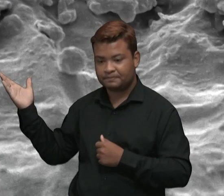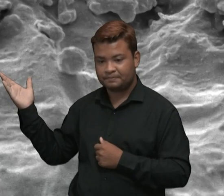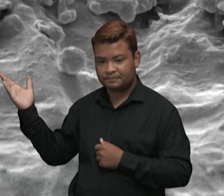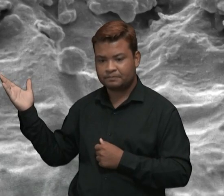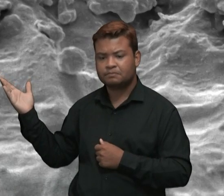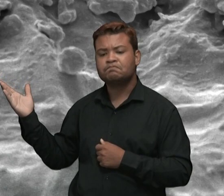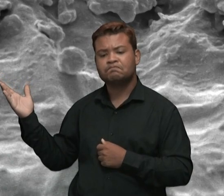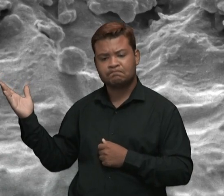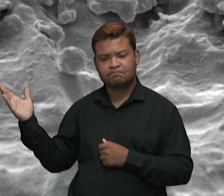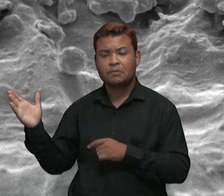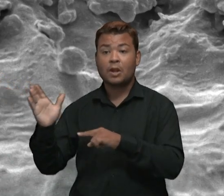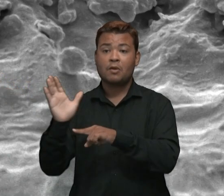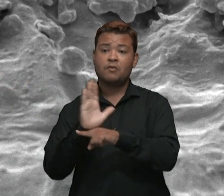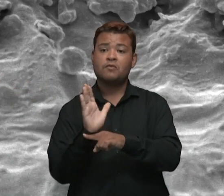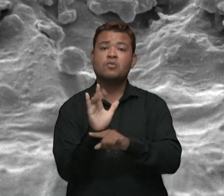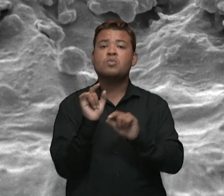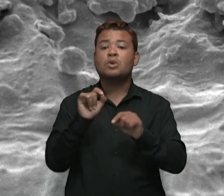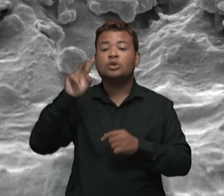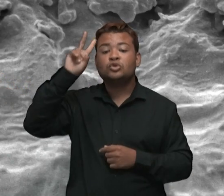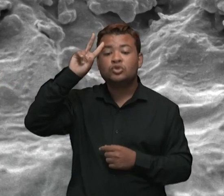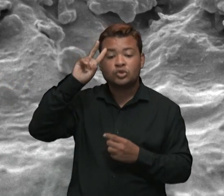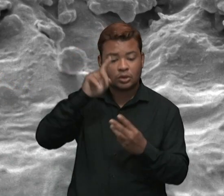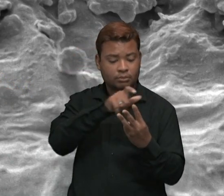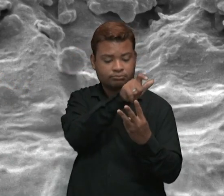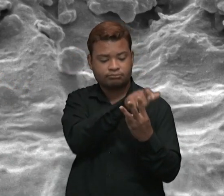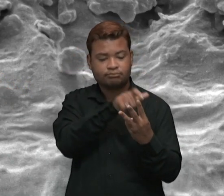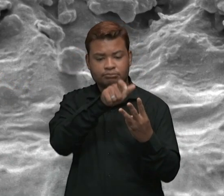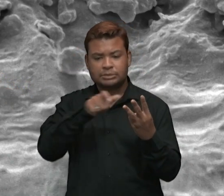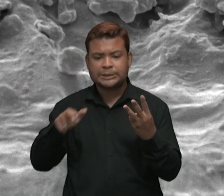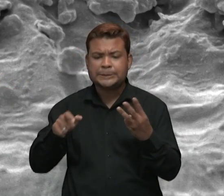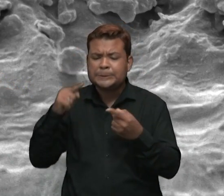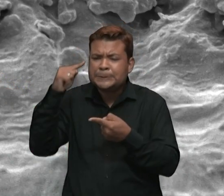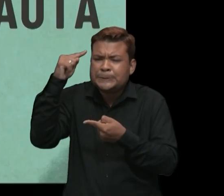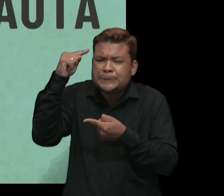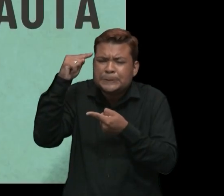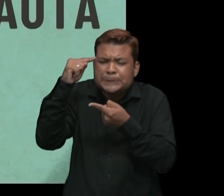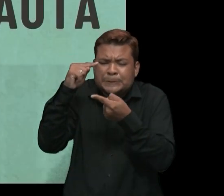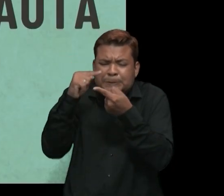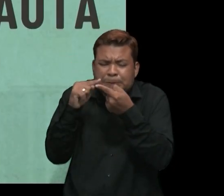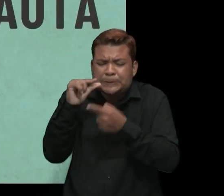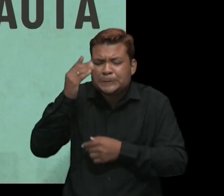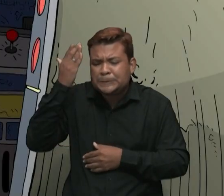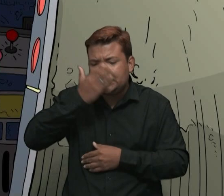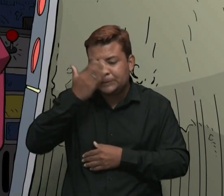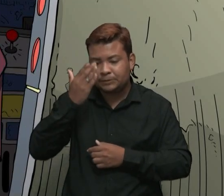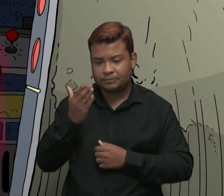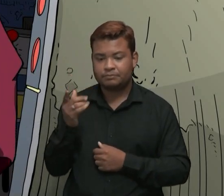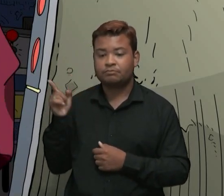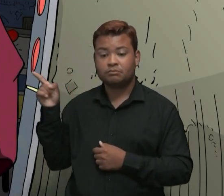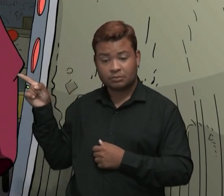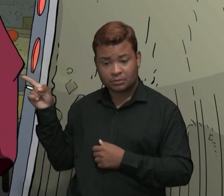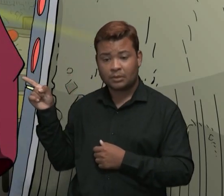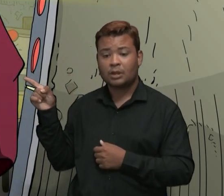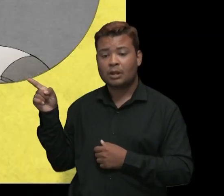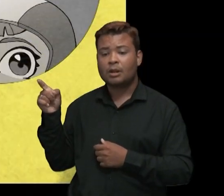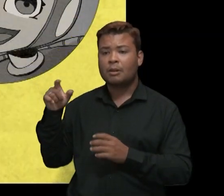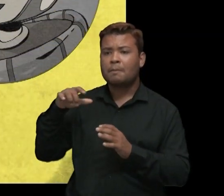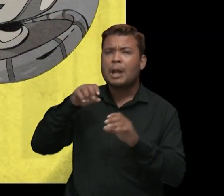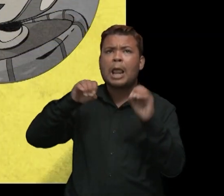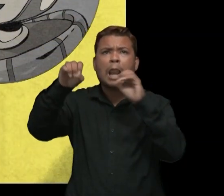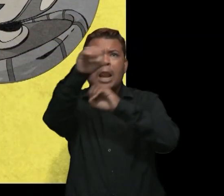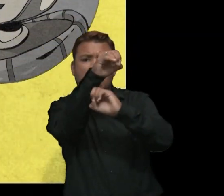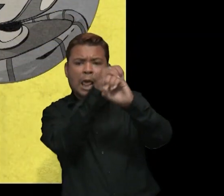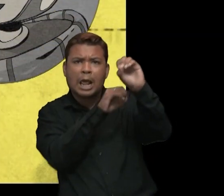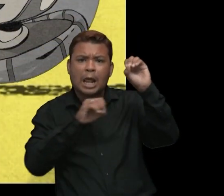O filme conta a história de 3 personagens minúsculos. O micronauta explorador de galáxias, a